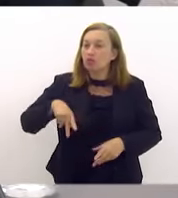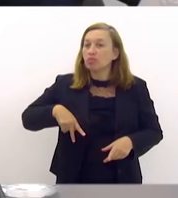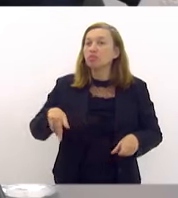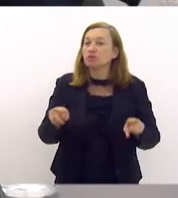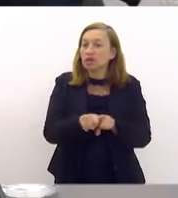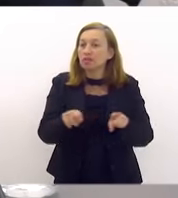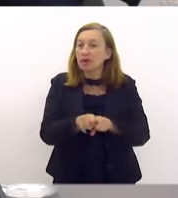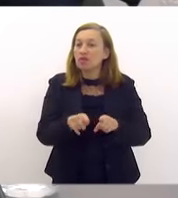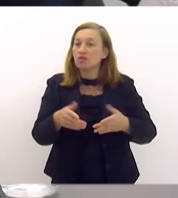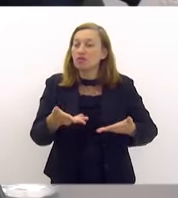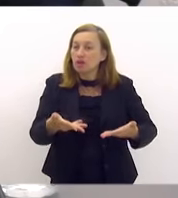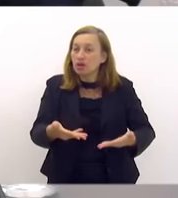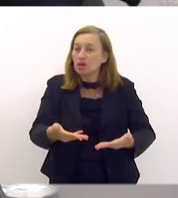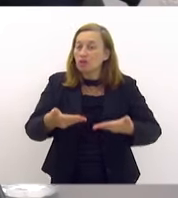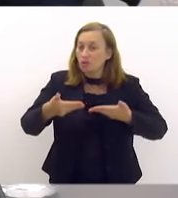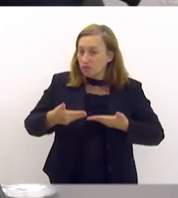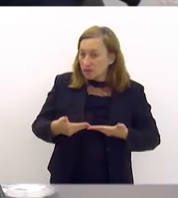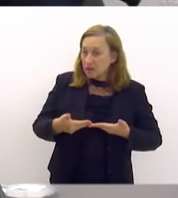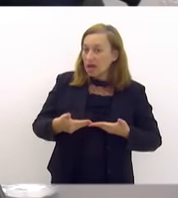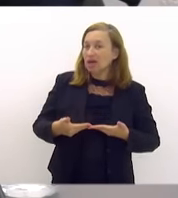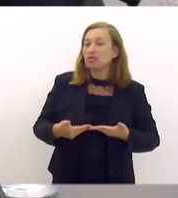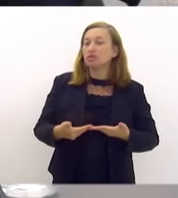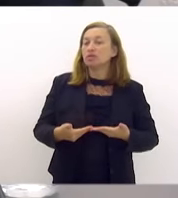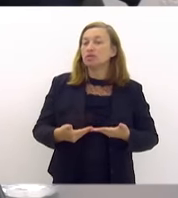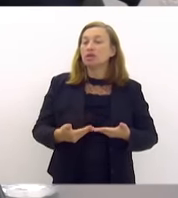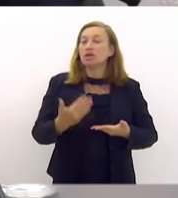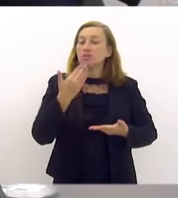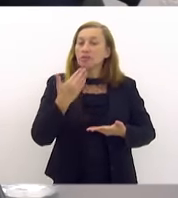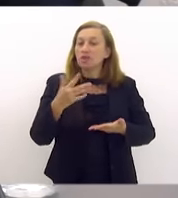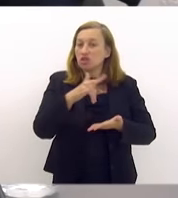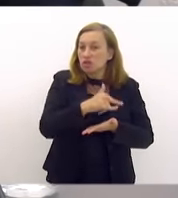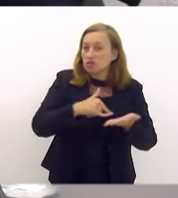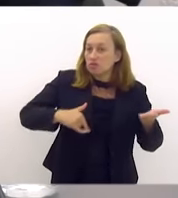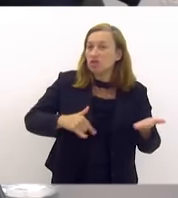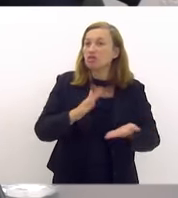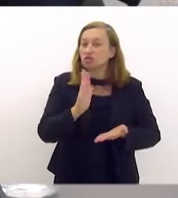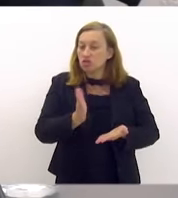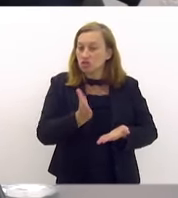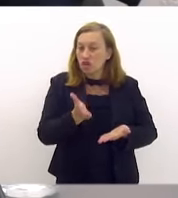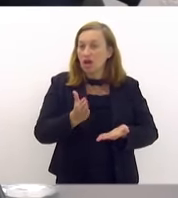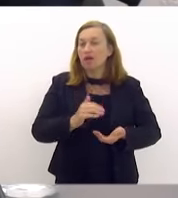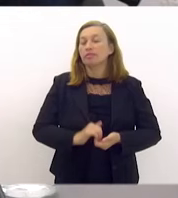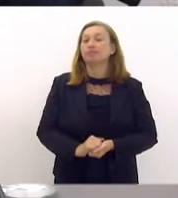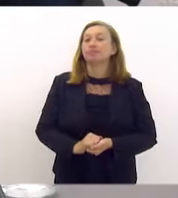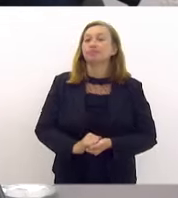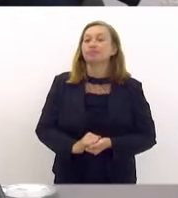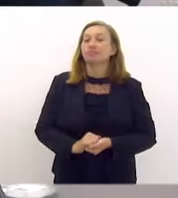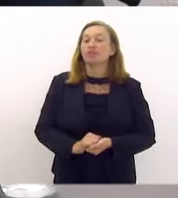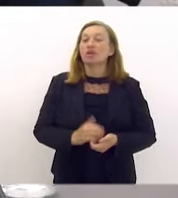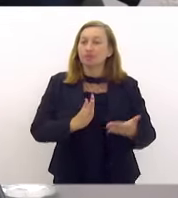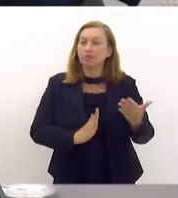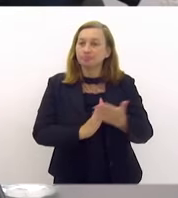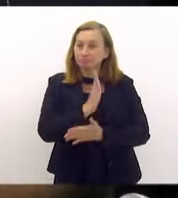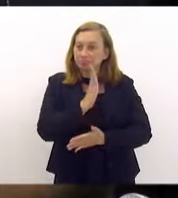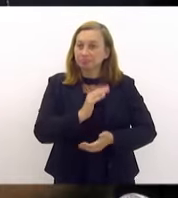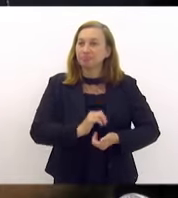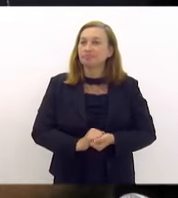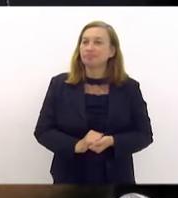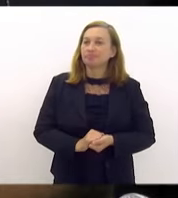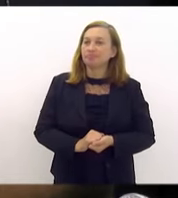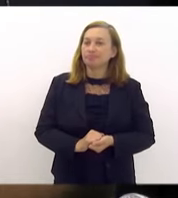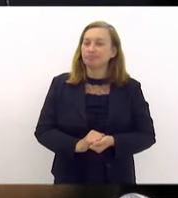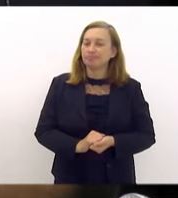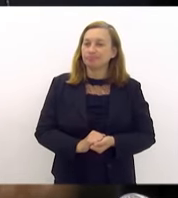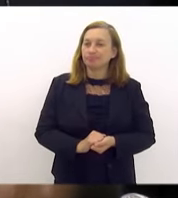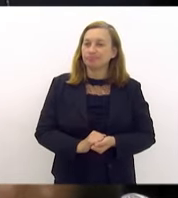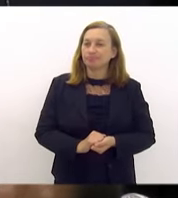acionado com essas com esses ofícios já pleiteados aqui e aprovados na